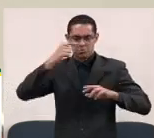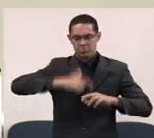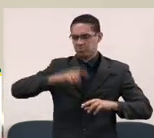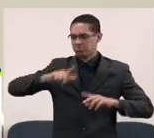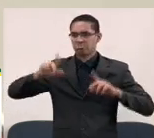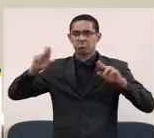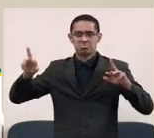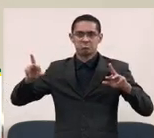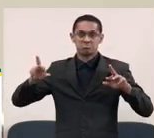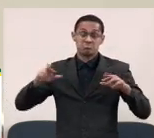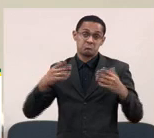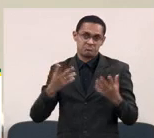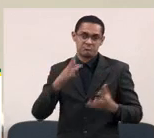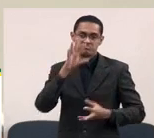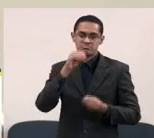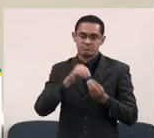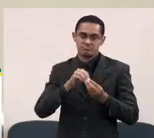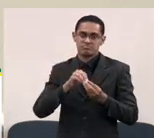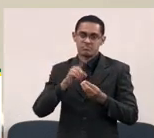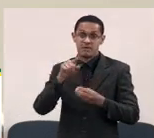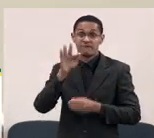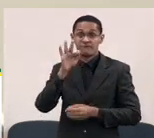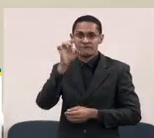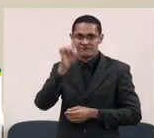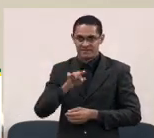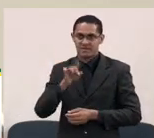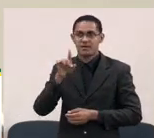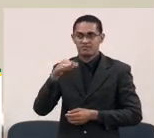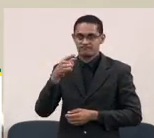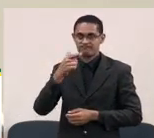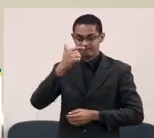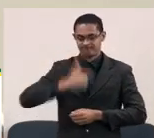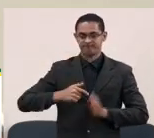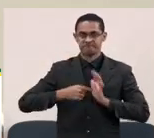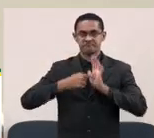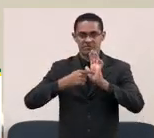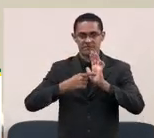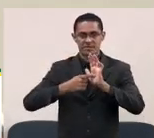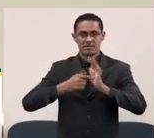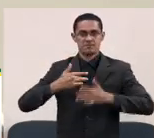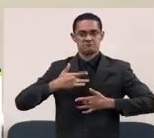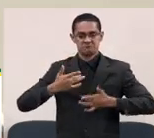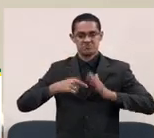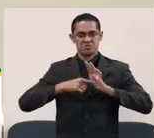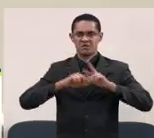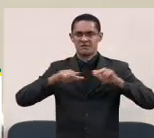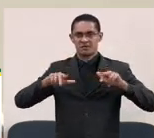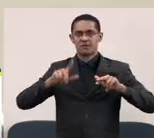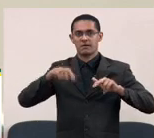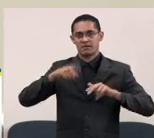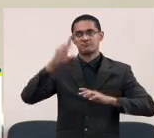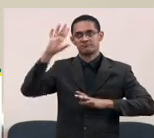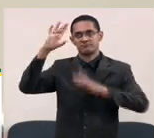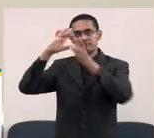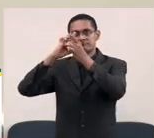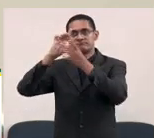que se resume isso, fé e obra, todo o processo que leva a Deus. Muito